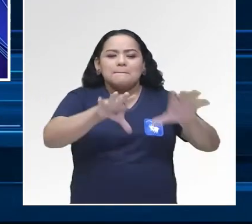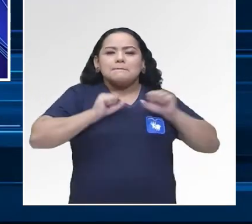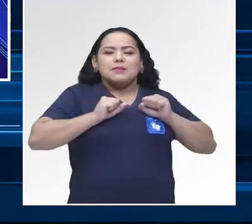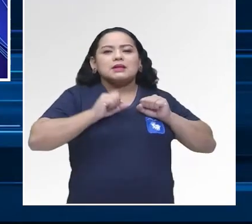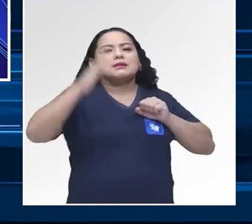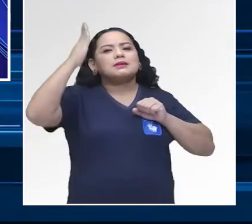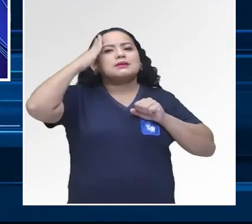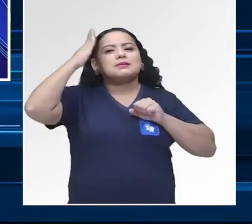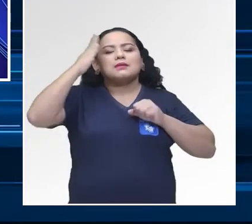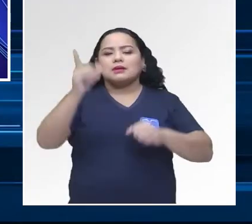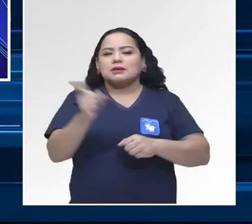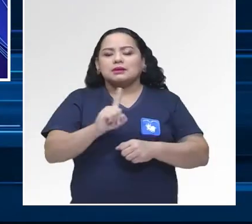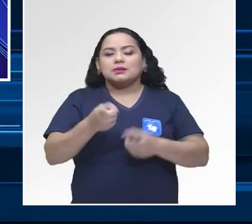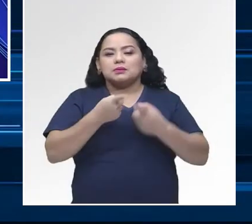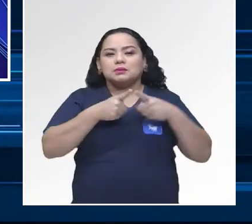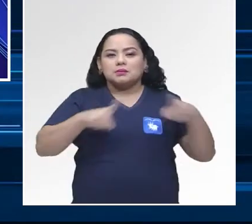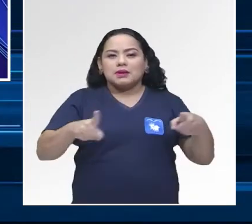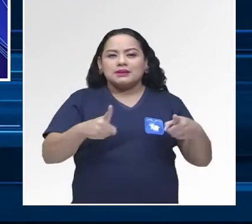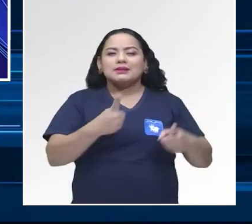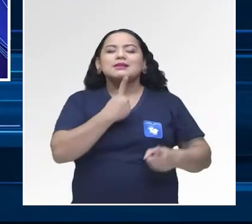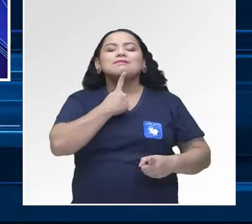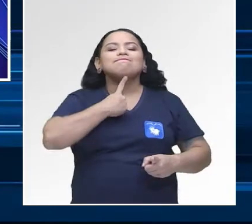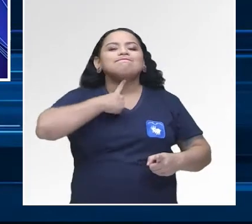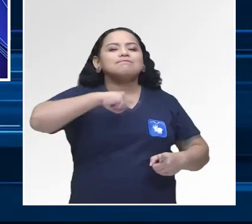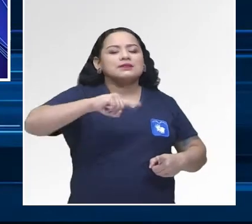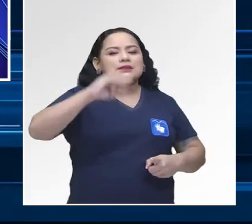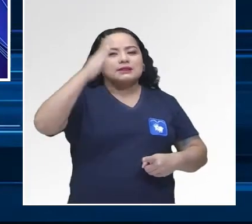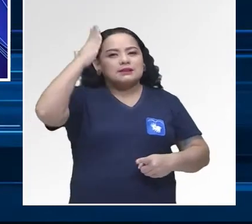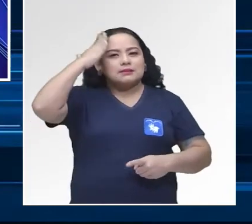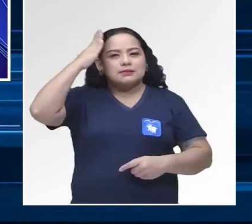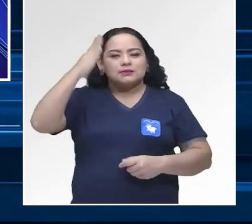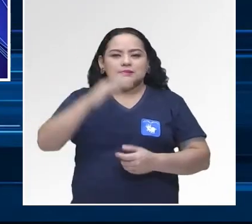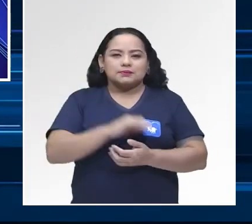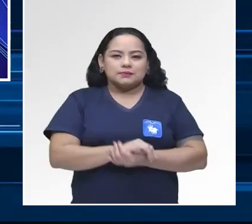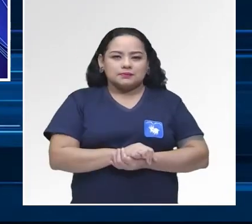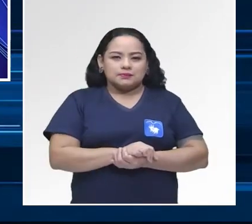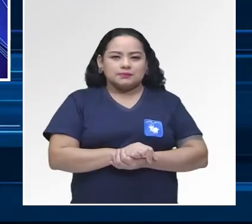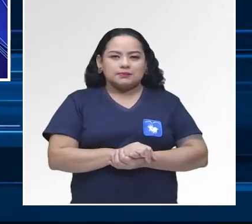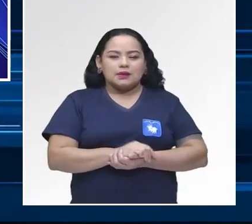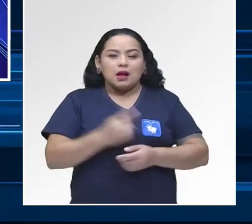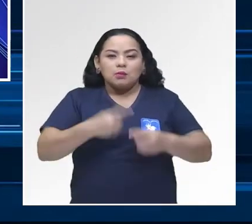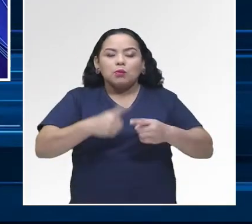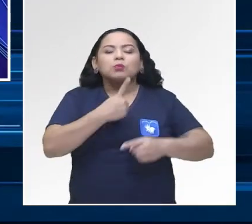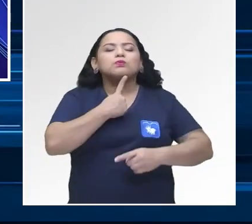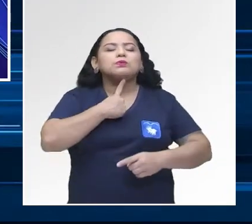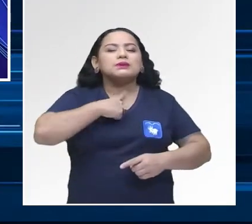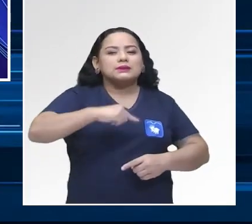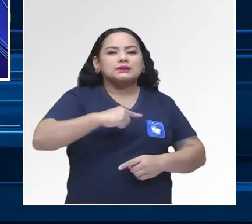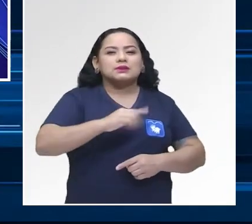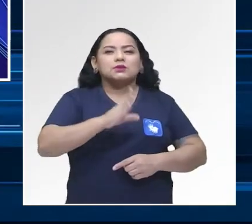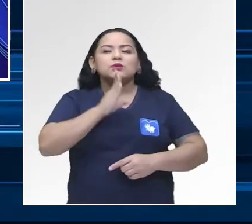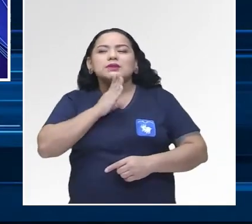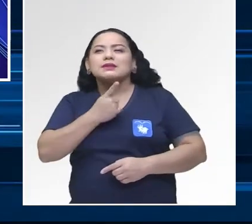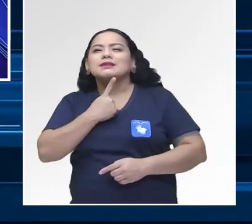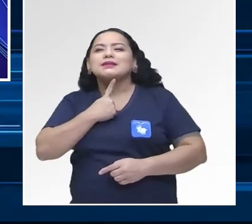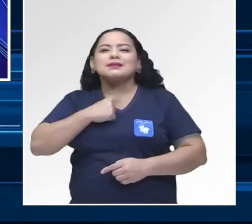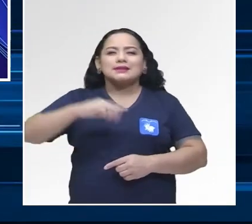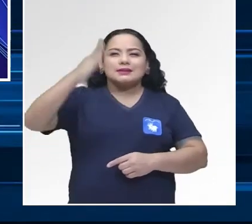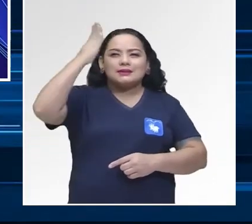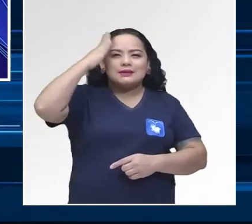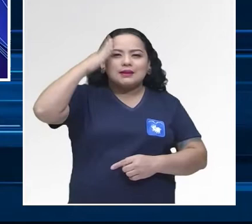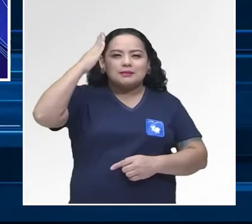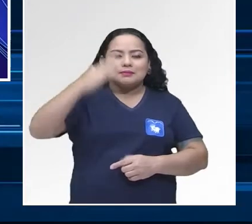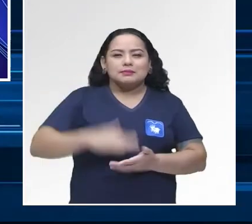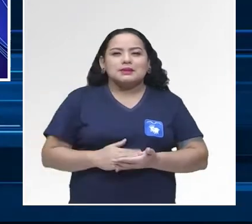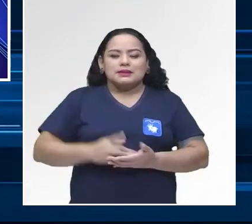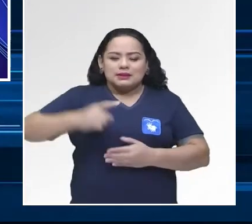sabedoria, mas ele deseja a sabedoria. Quando eu desejo conhecer, quando eu quero conhecer as coisas, eu quero ir